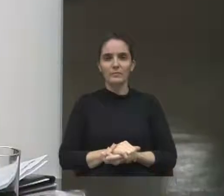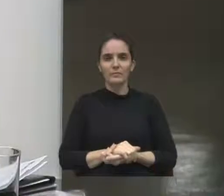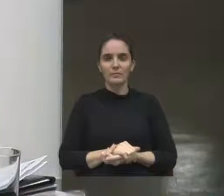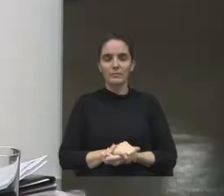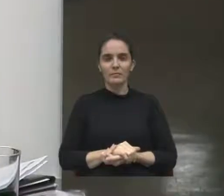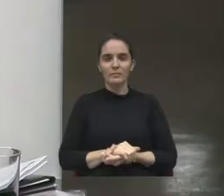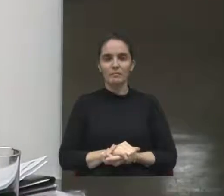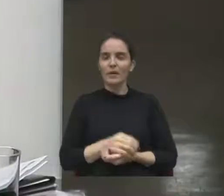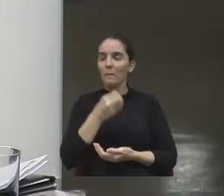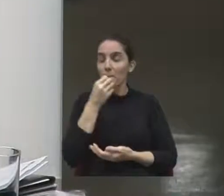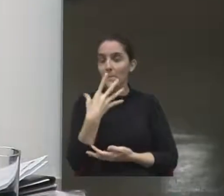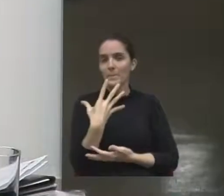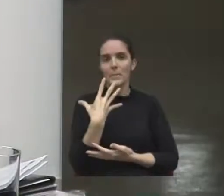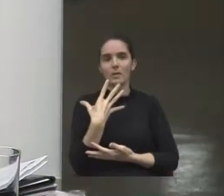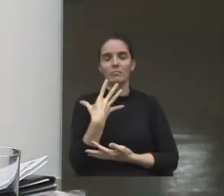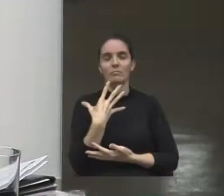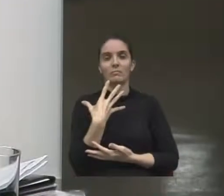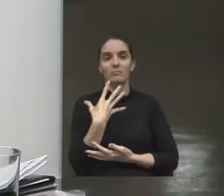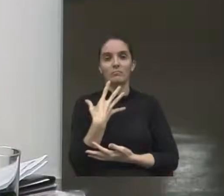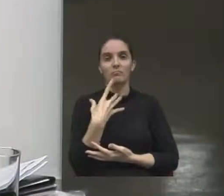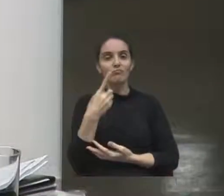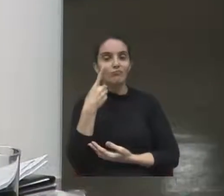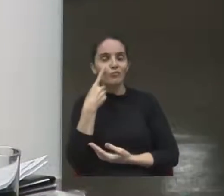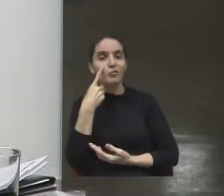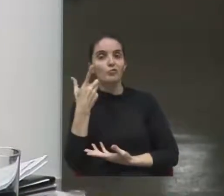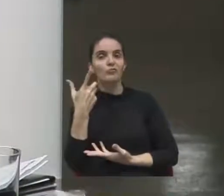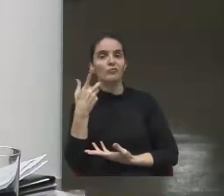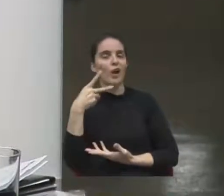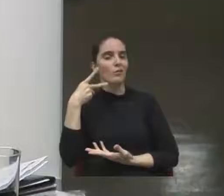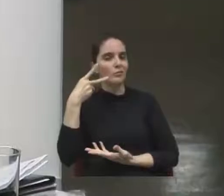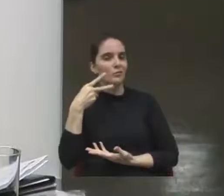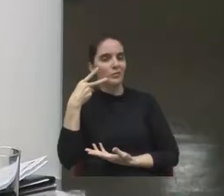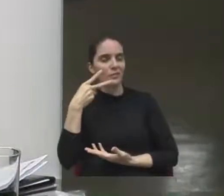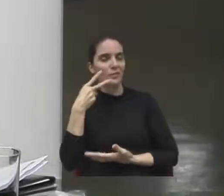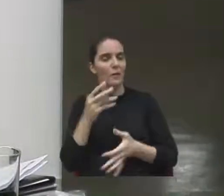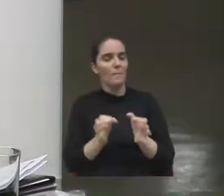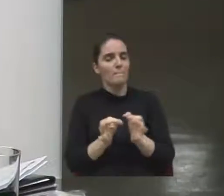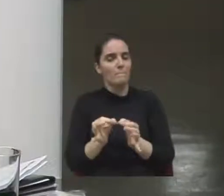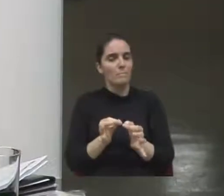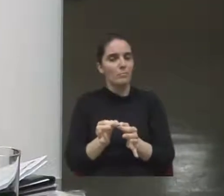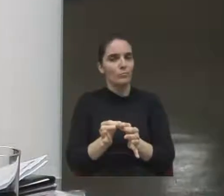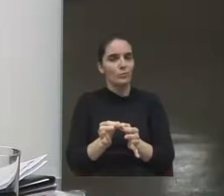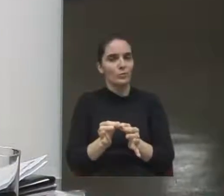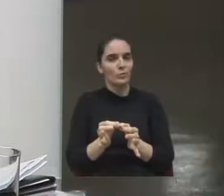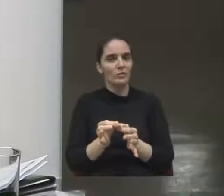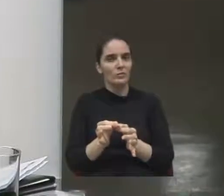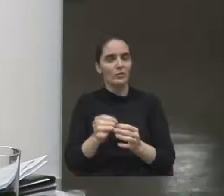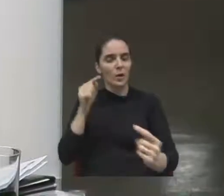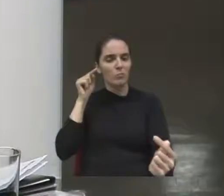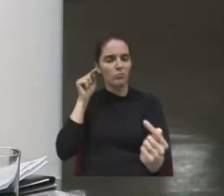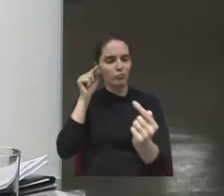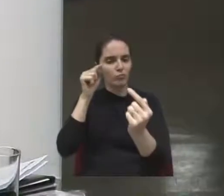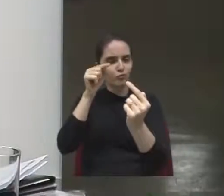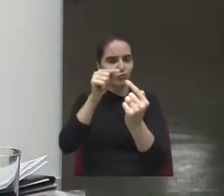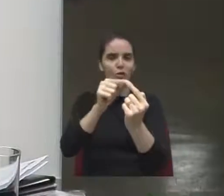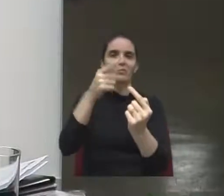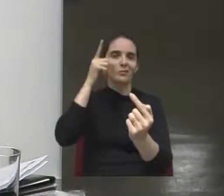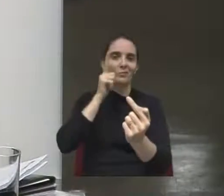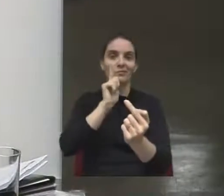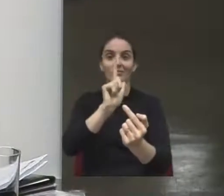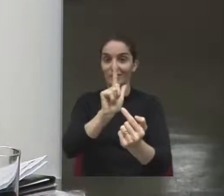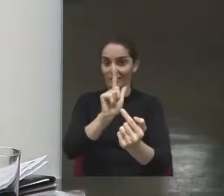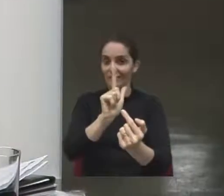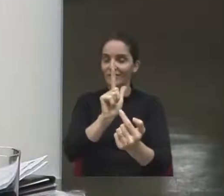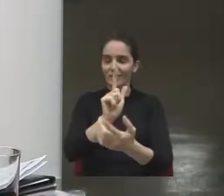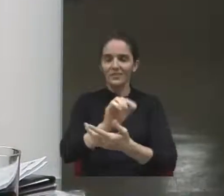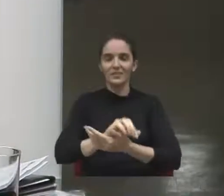gratificante quando a gente vê os nossos pares seguindo na sua linha, no que lhe trouxe a essa casa, e